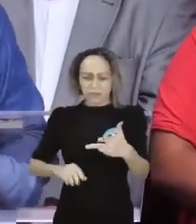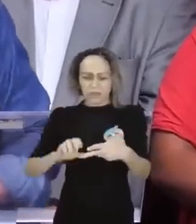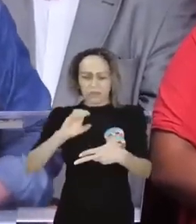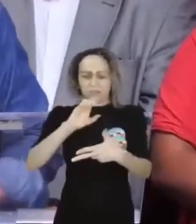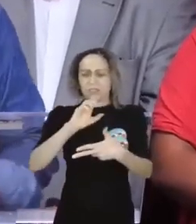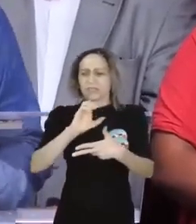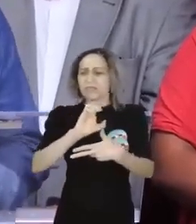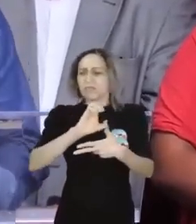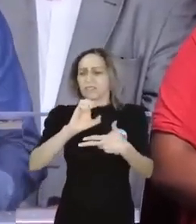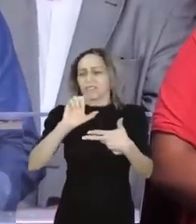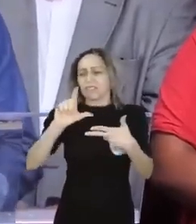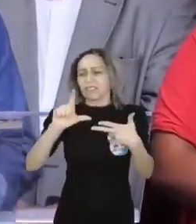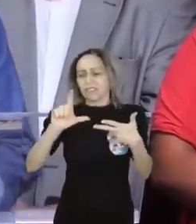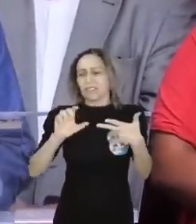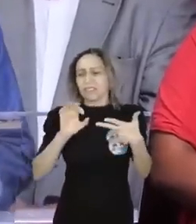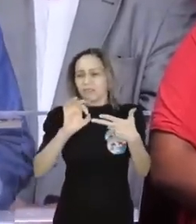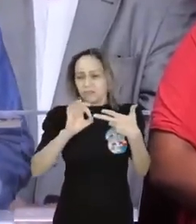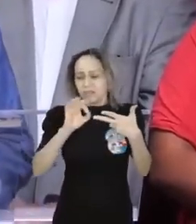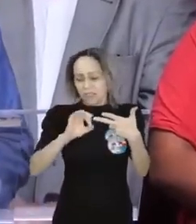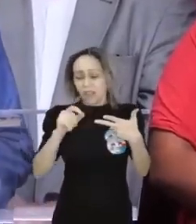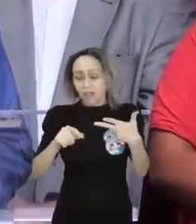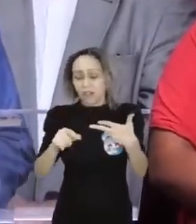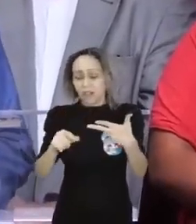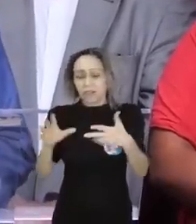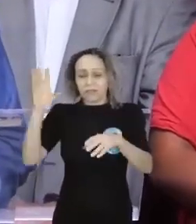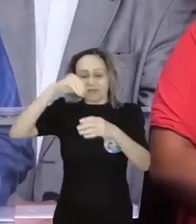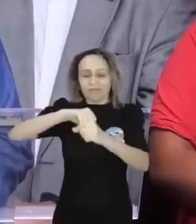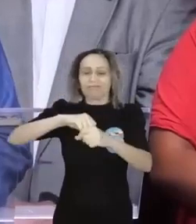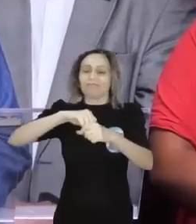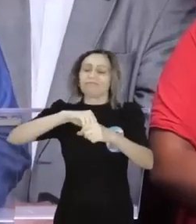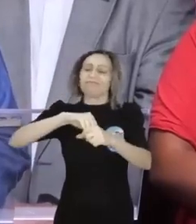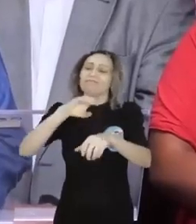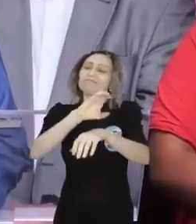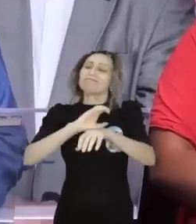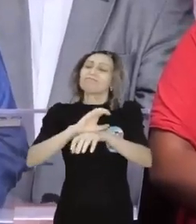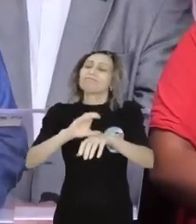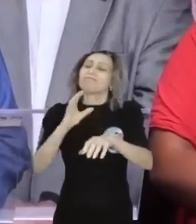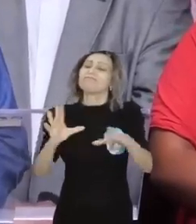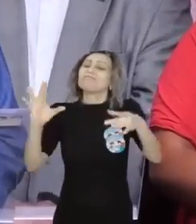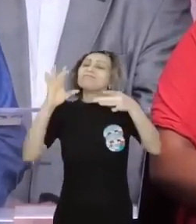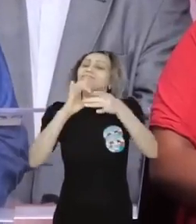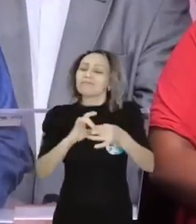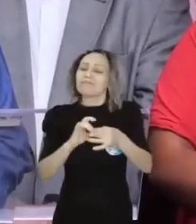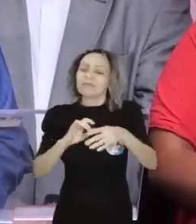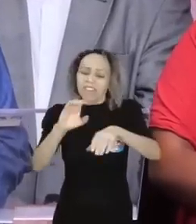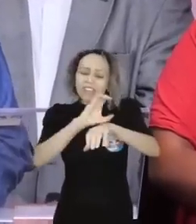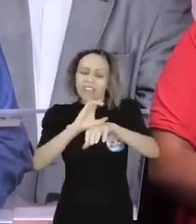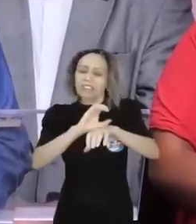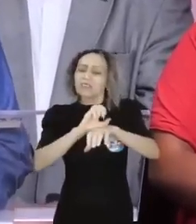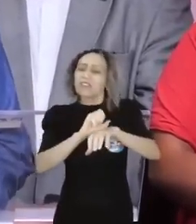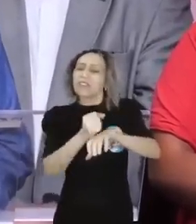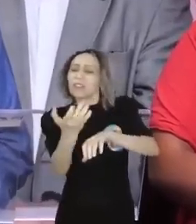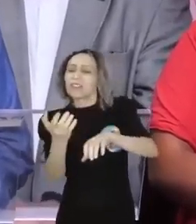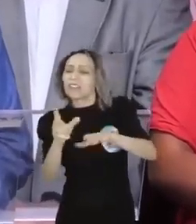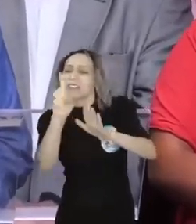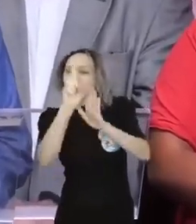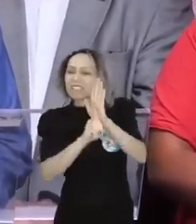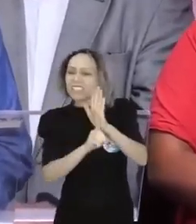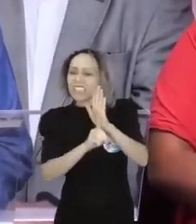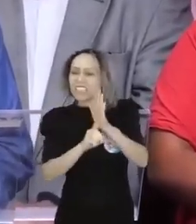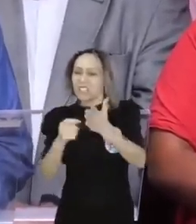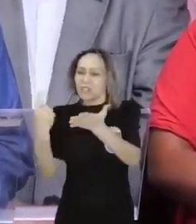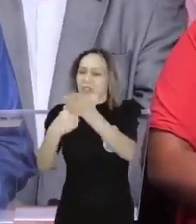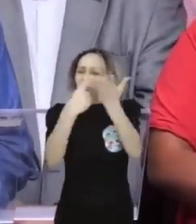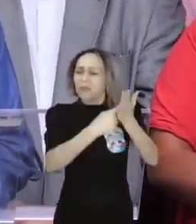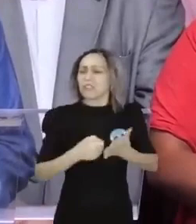democrática está consagrada na Constituição. É ela que estabelece os direitos e obrigações de cada poder, de